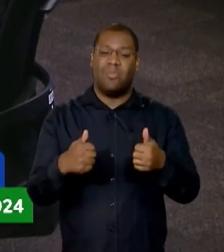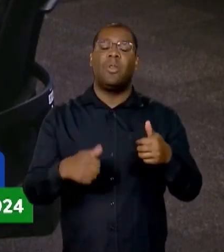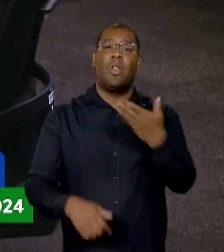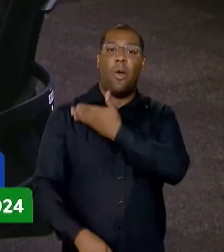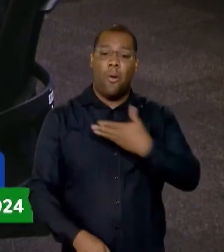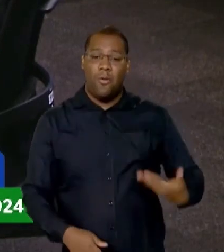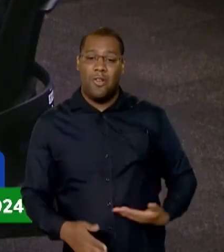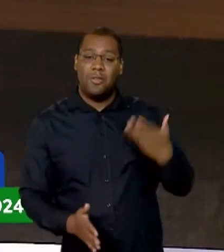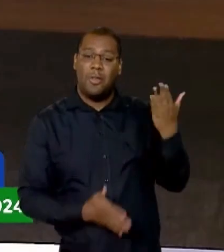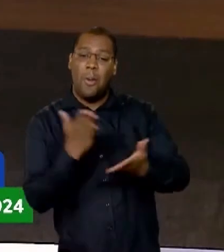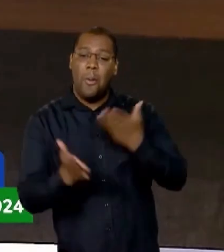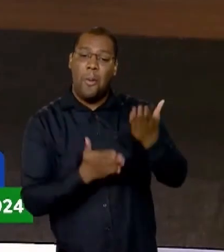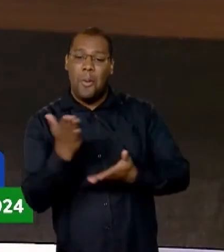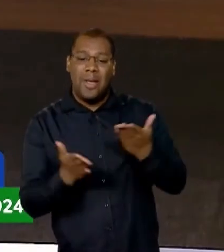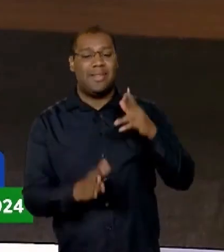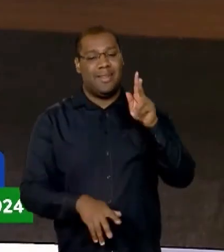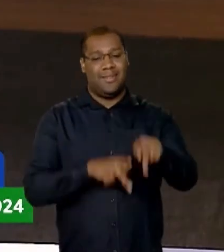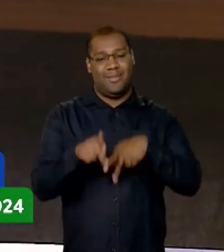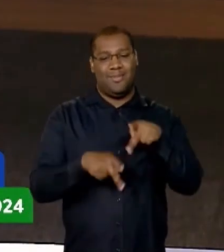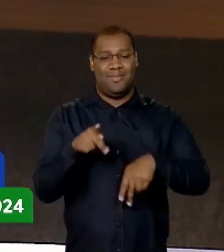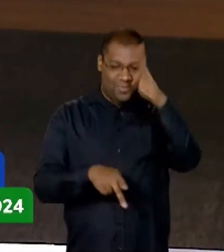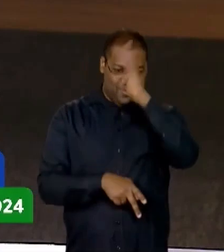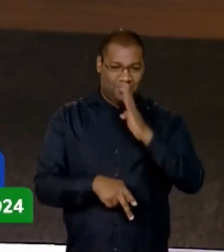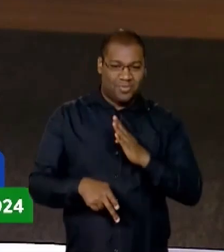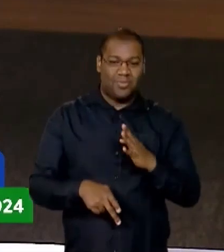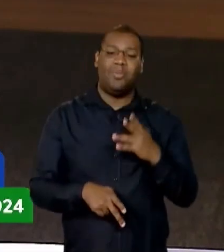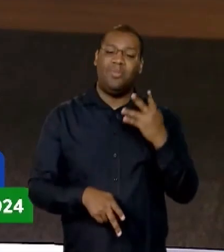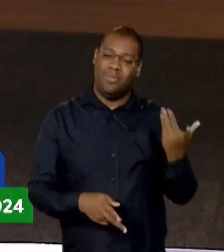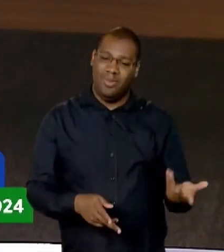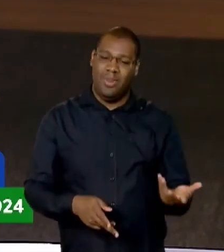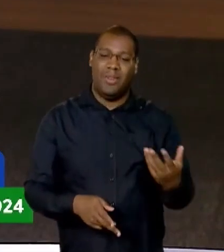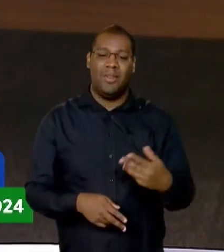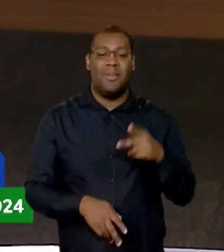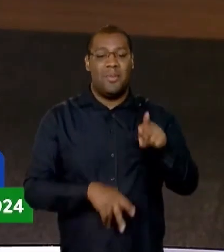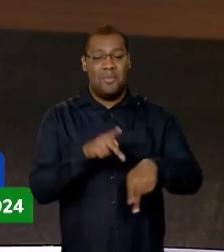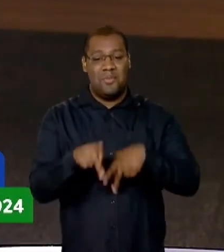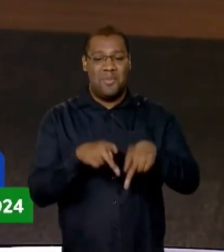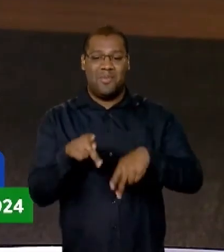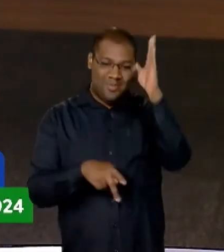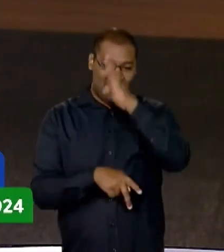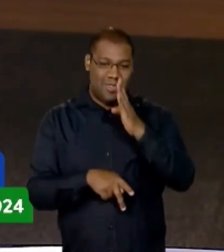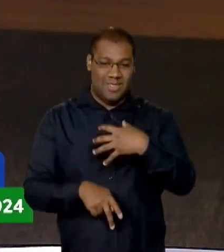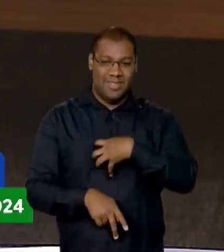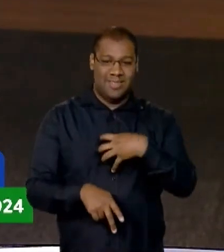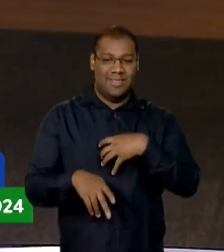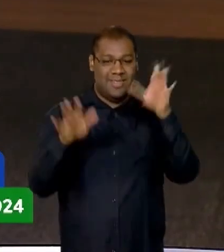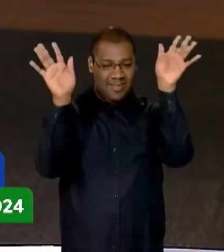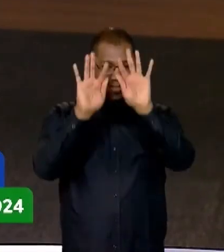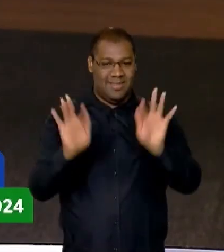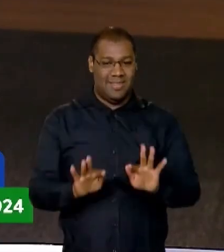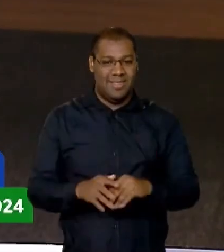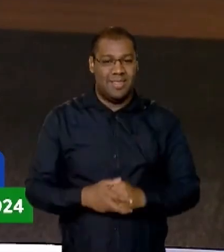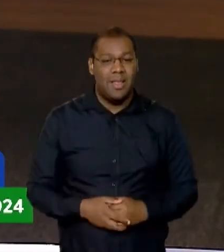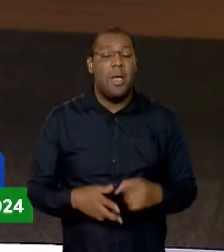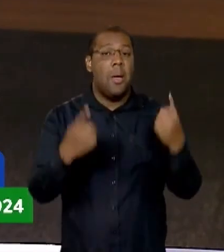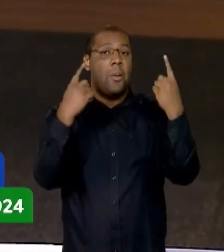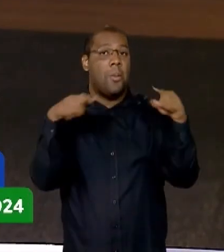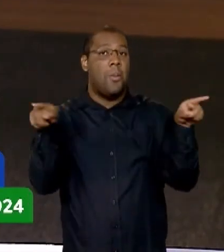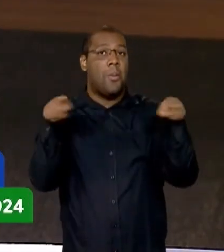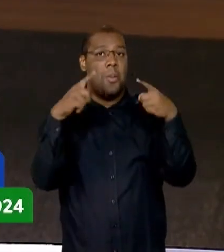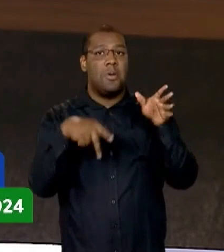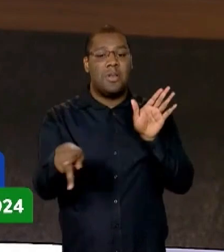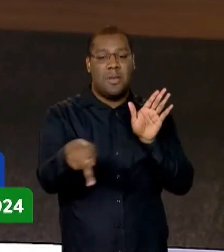tratado e mais feliz aonde sabe como diz a música gaúcha a música chamada S